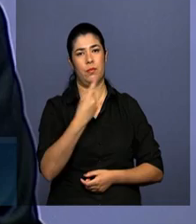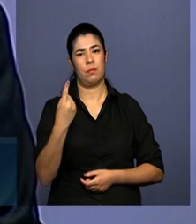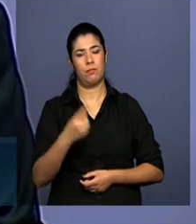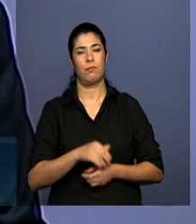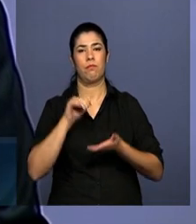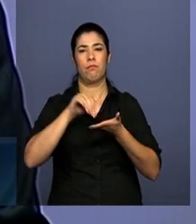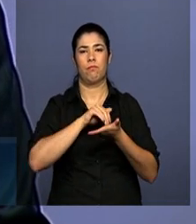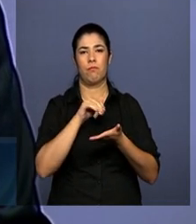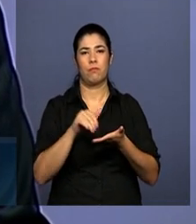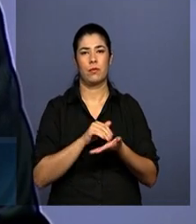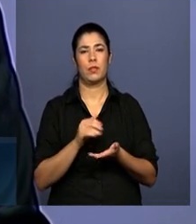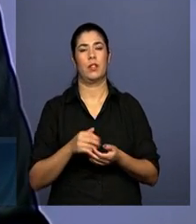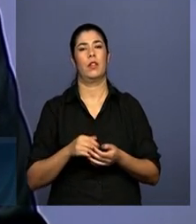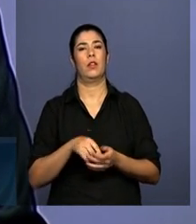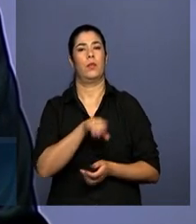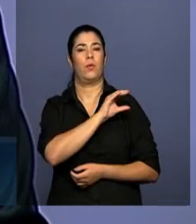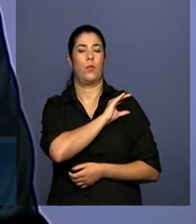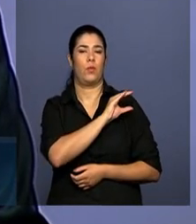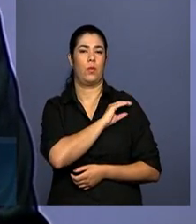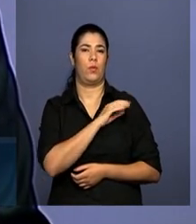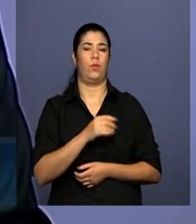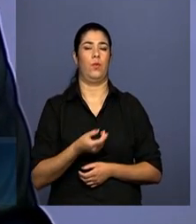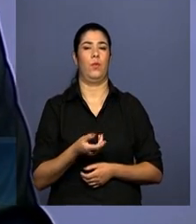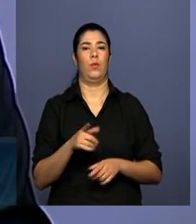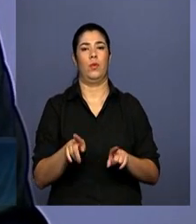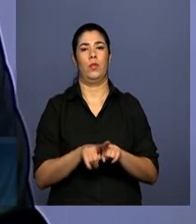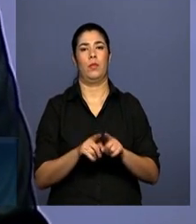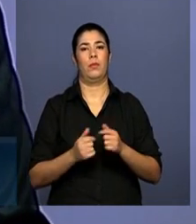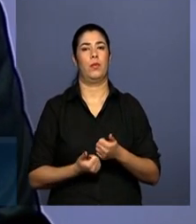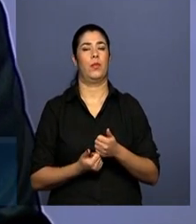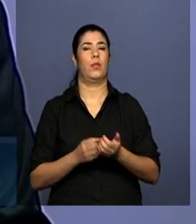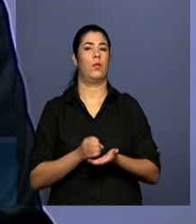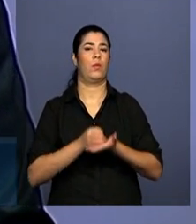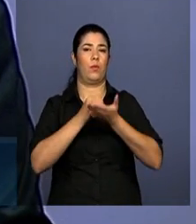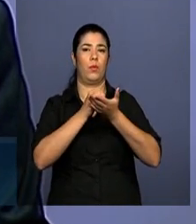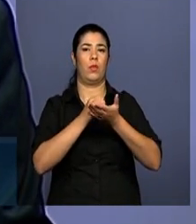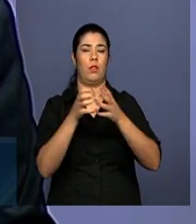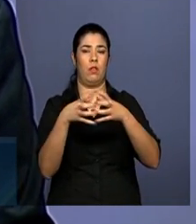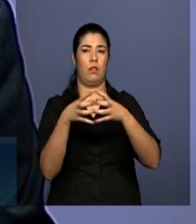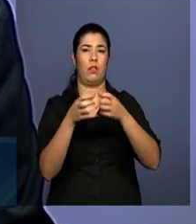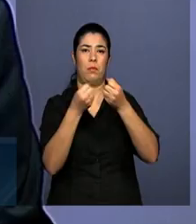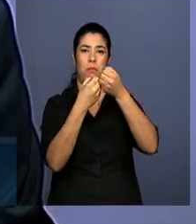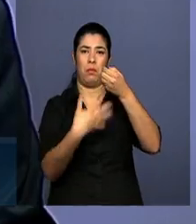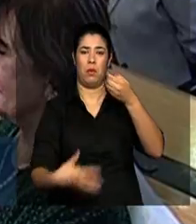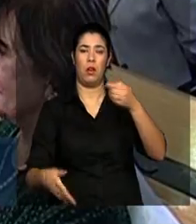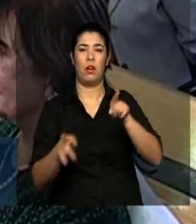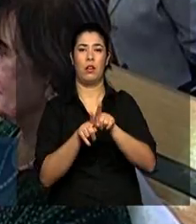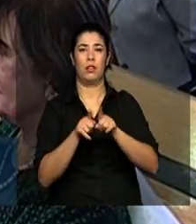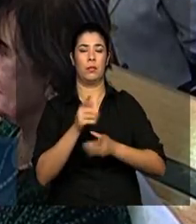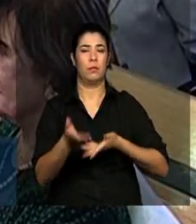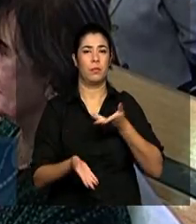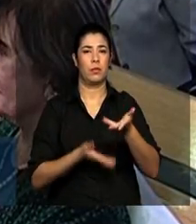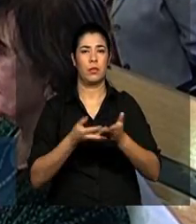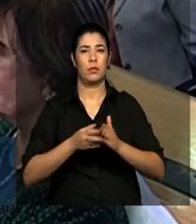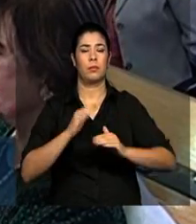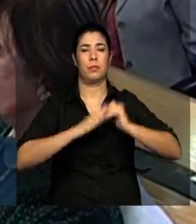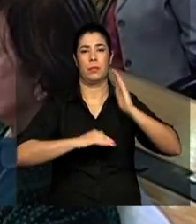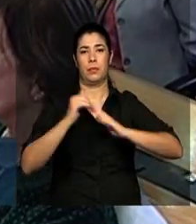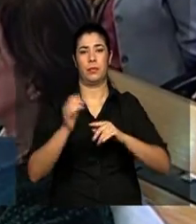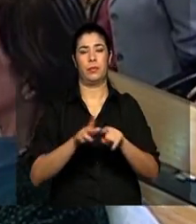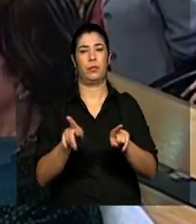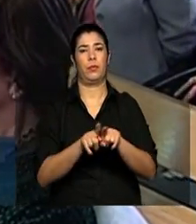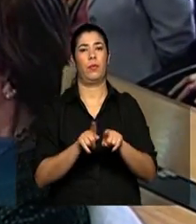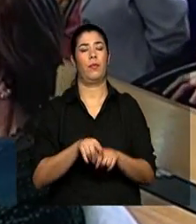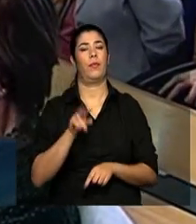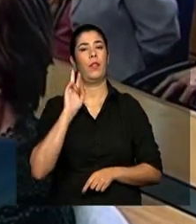companheiras, secretários, coordenadores, apoiadores que se envolveram na construção de todas essas atividades. Em nome